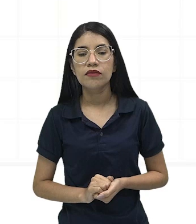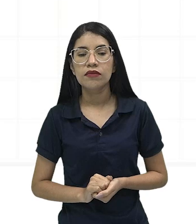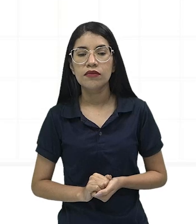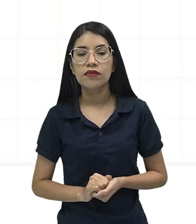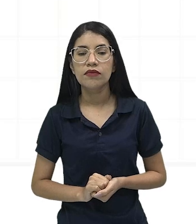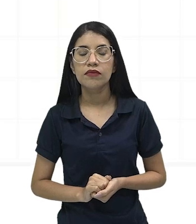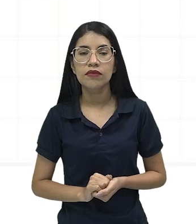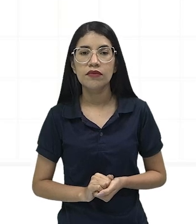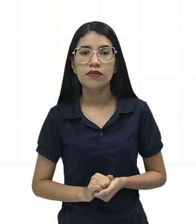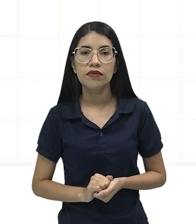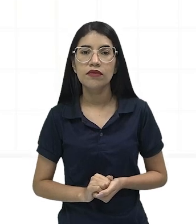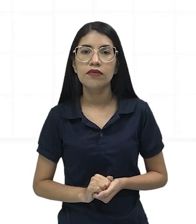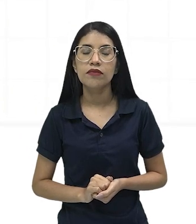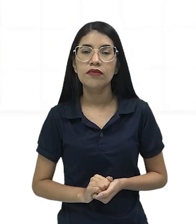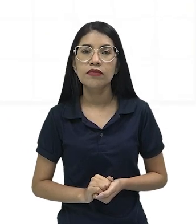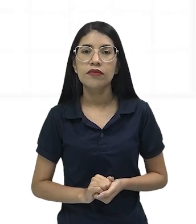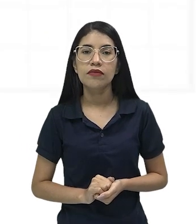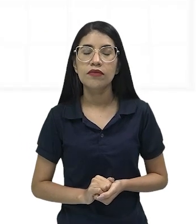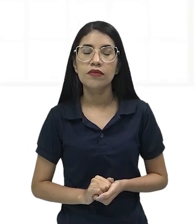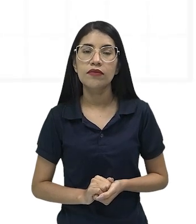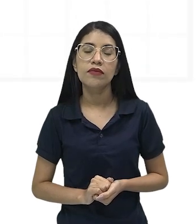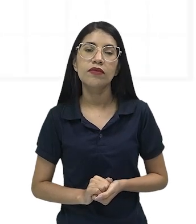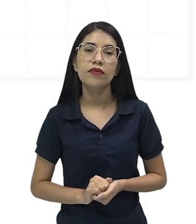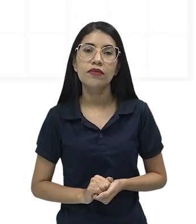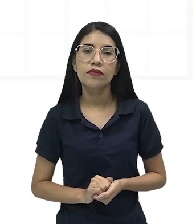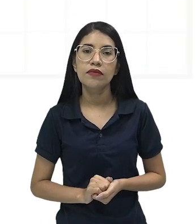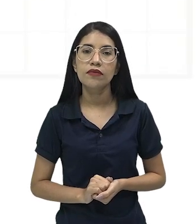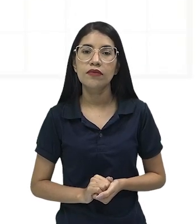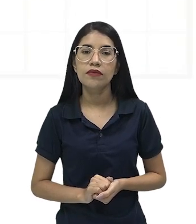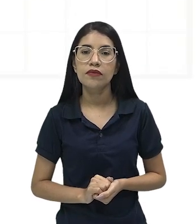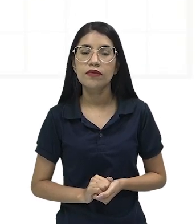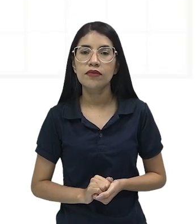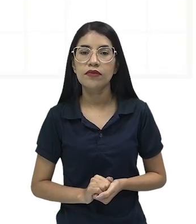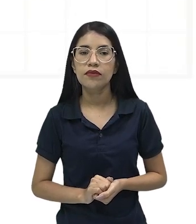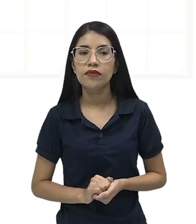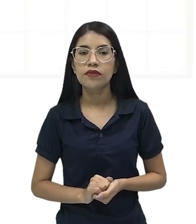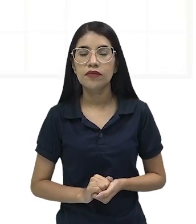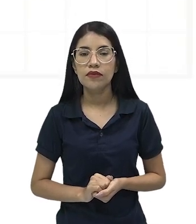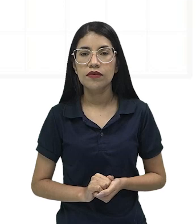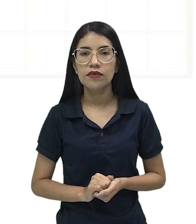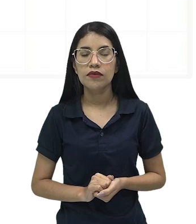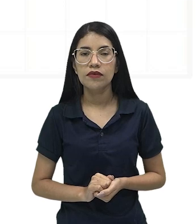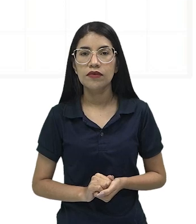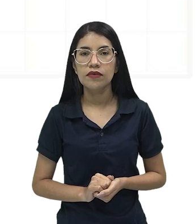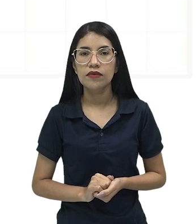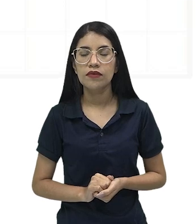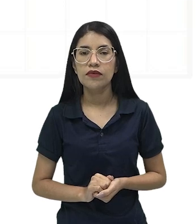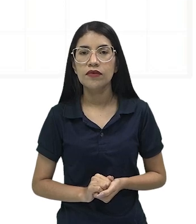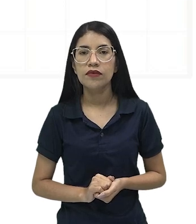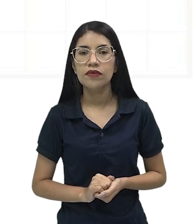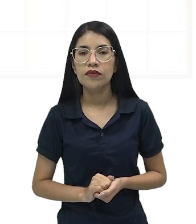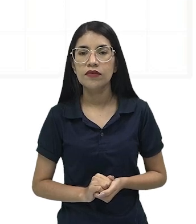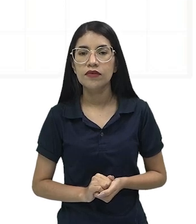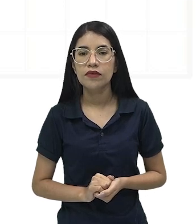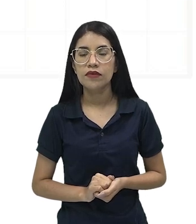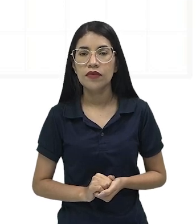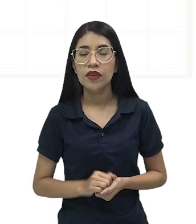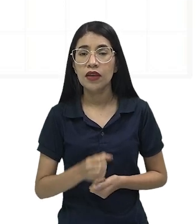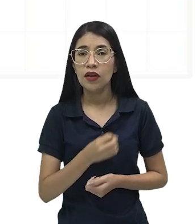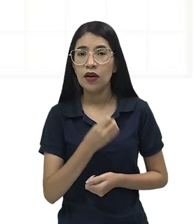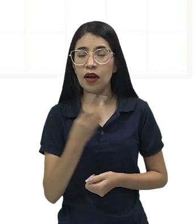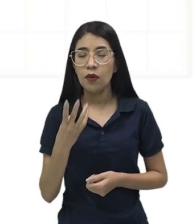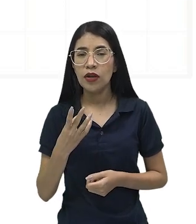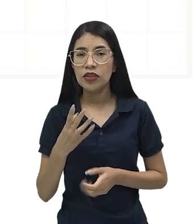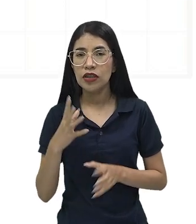o seguinte, olha lá, né? Ele diz, olha, ao todo são